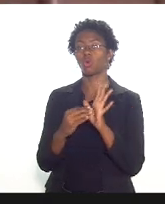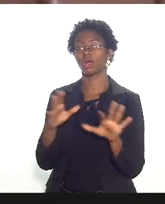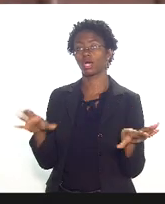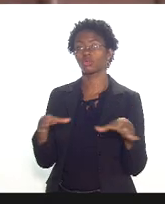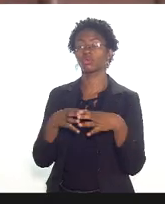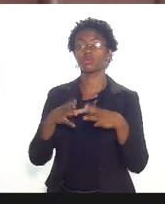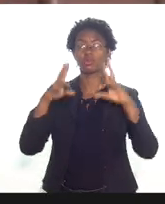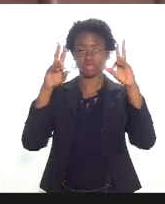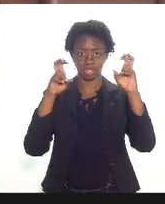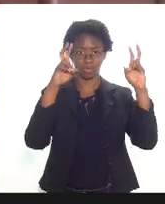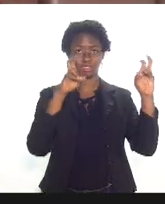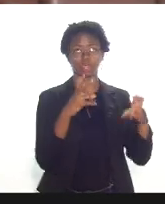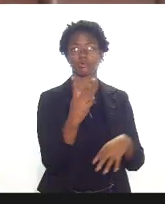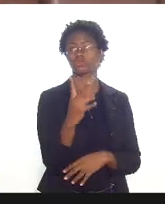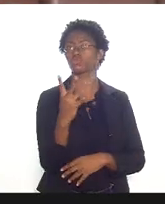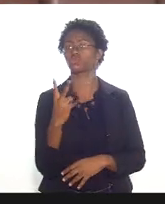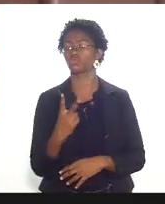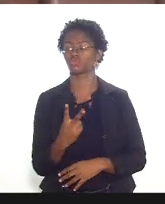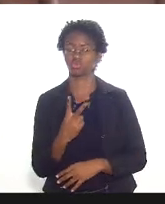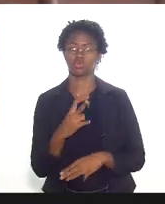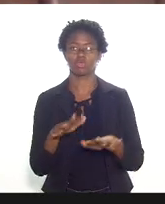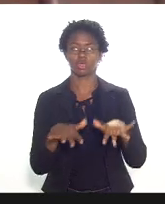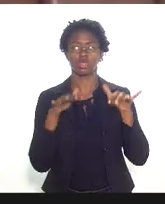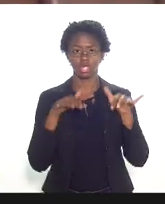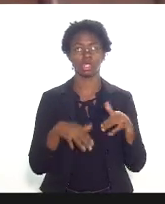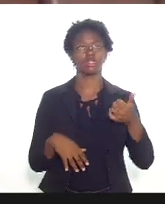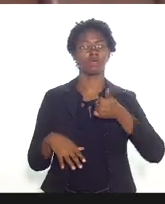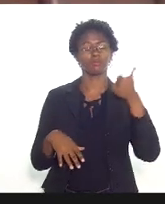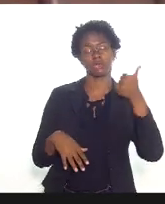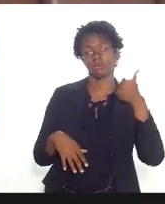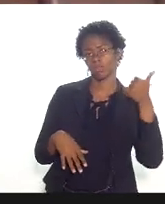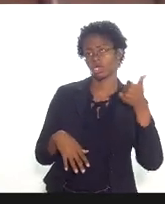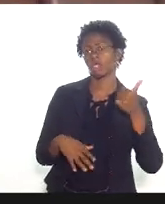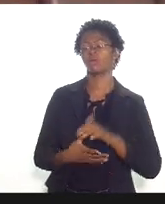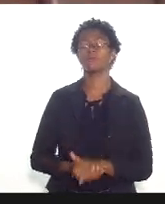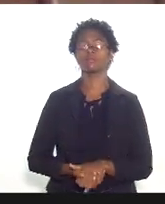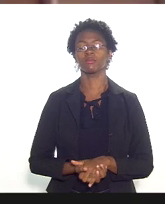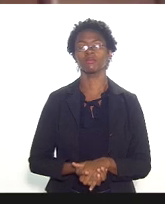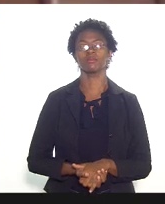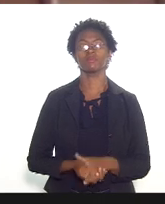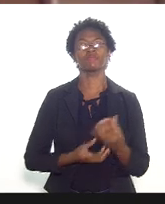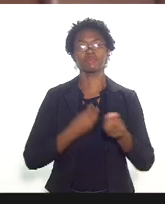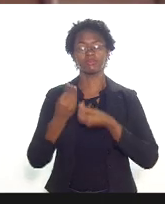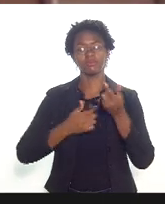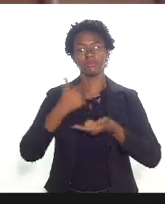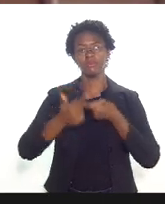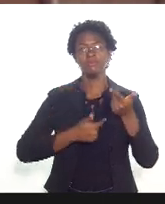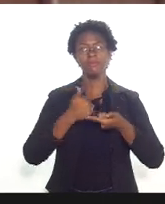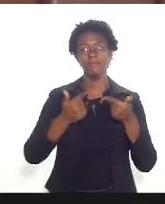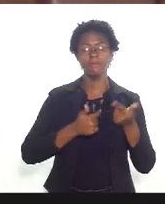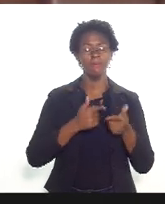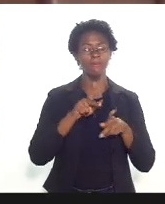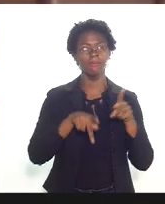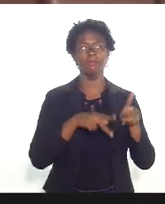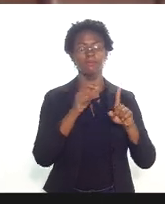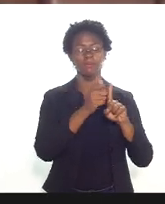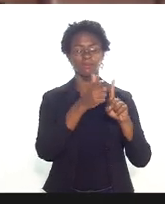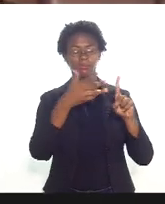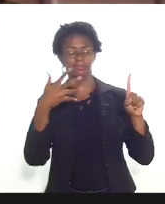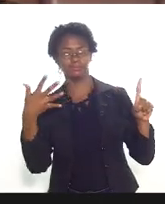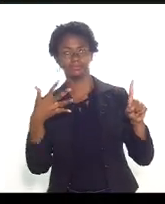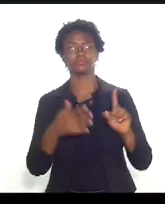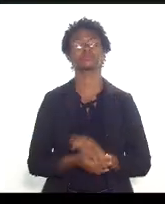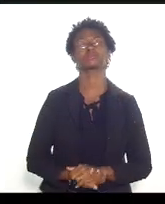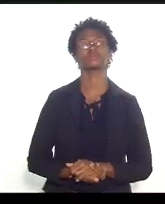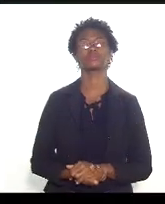duas audiências que chegaram. A primeira é sobre as condições de trabalho da população LGBTQI+.